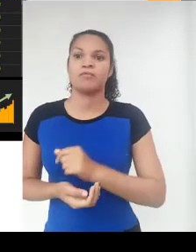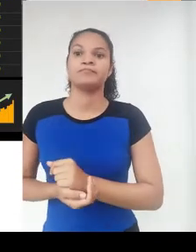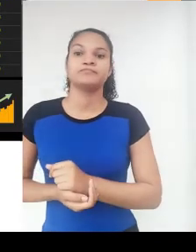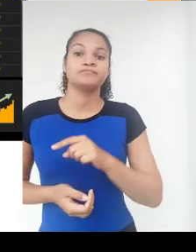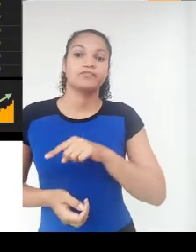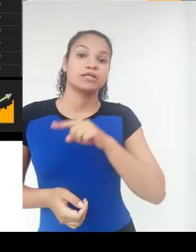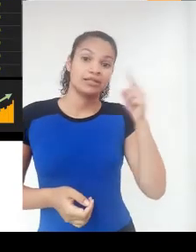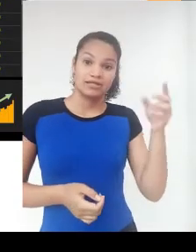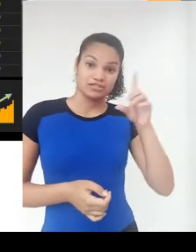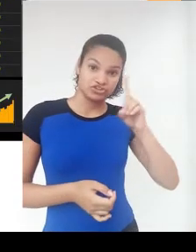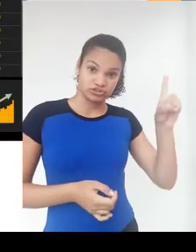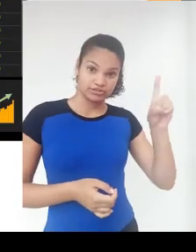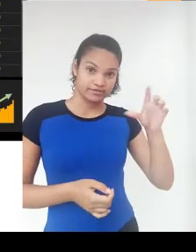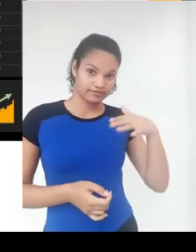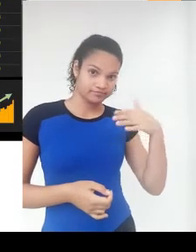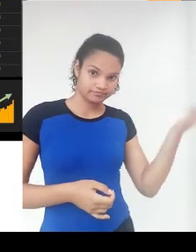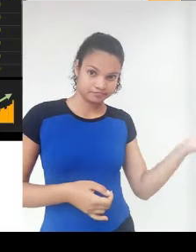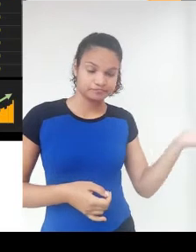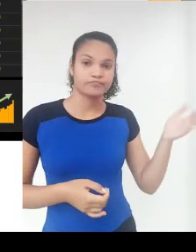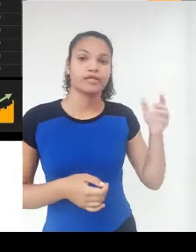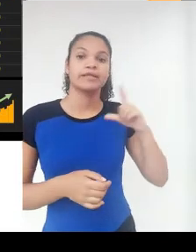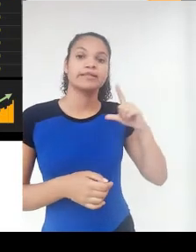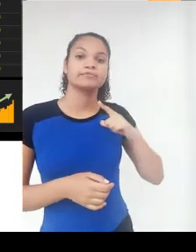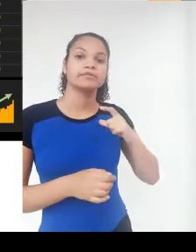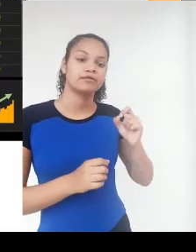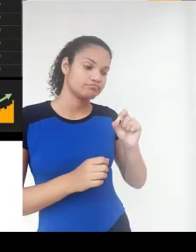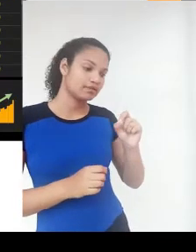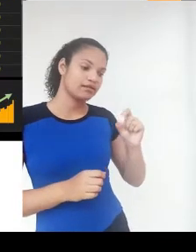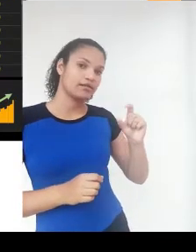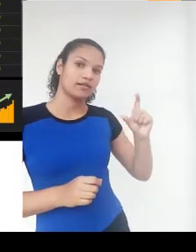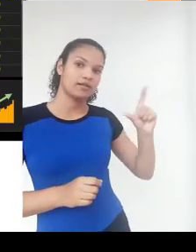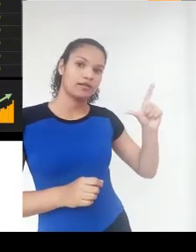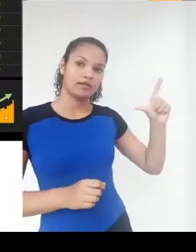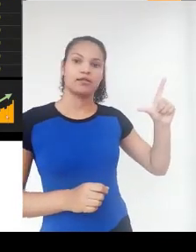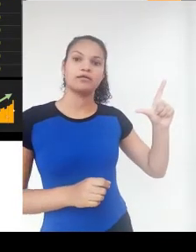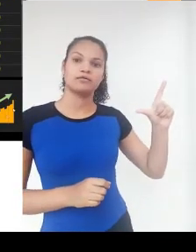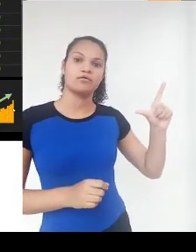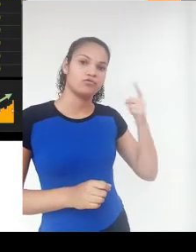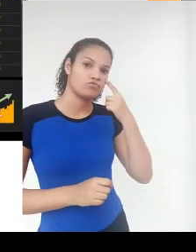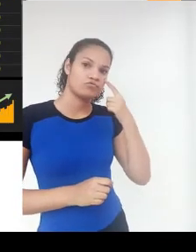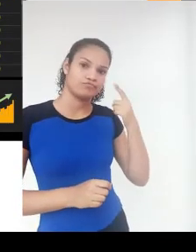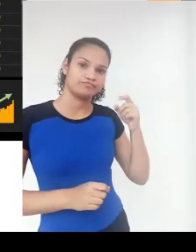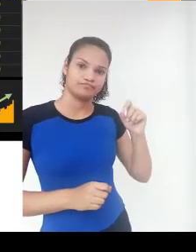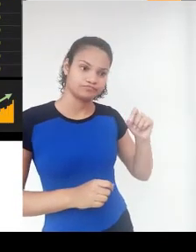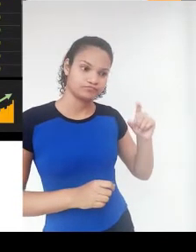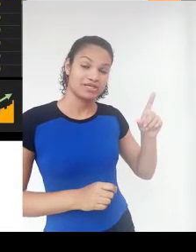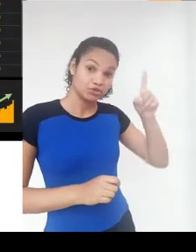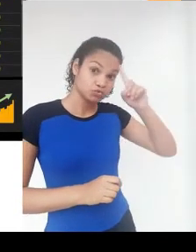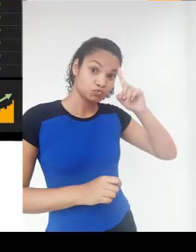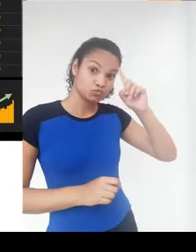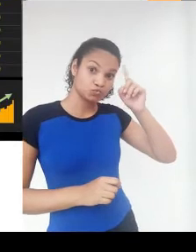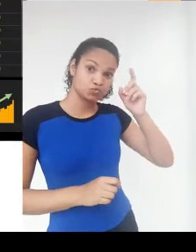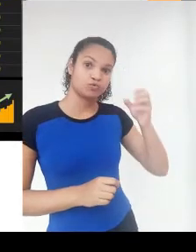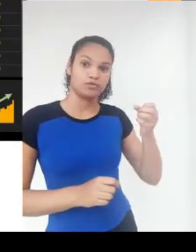bem à direita aí do slide, um gráfico de aumento diário da doença. É